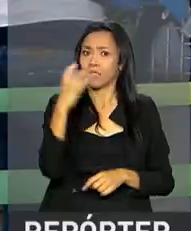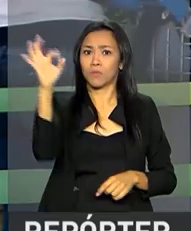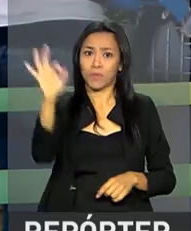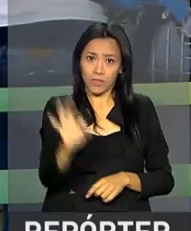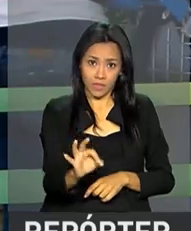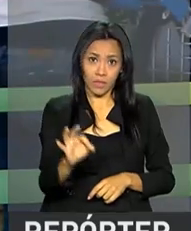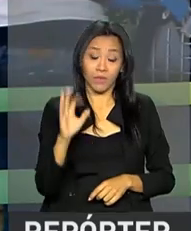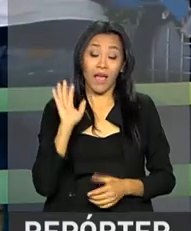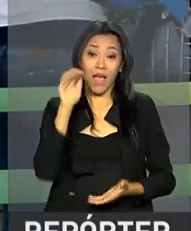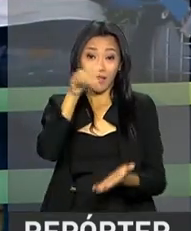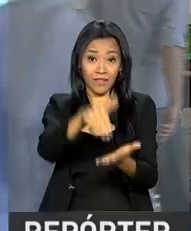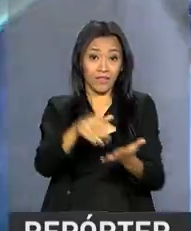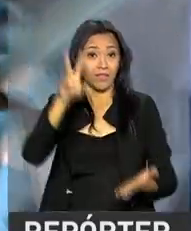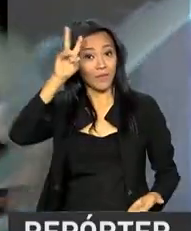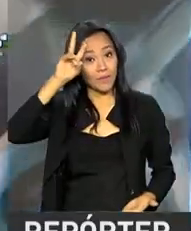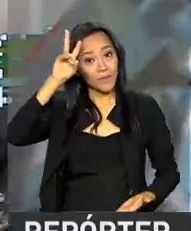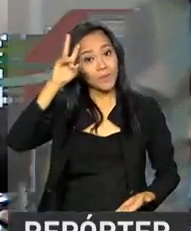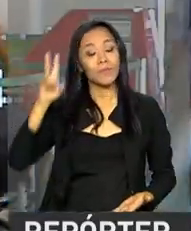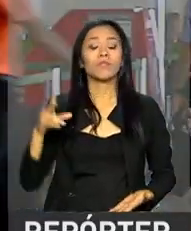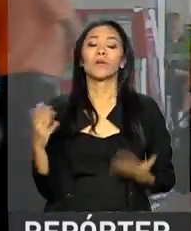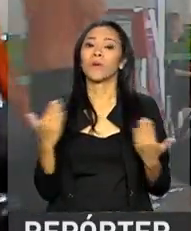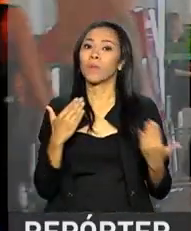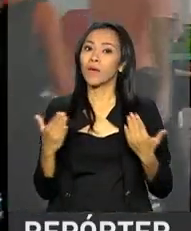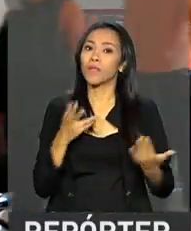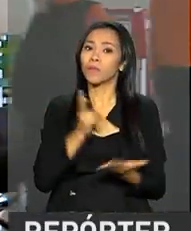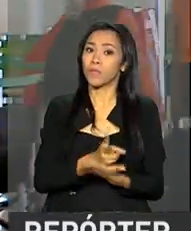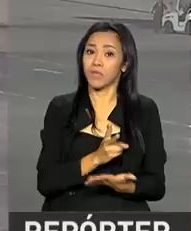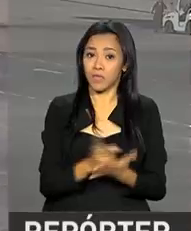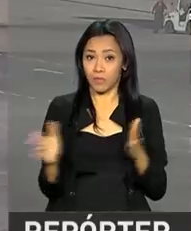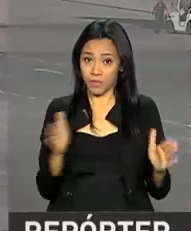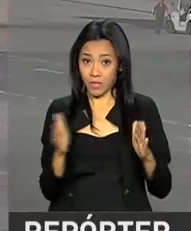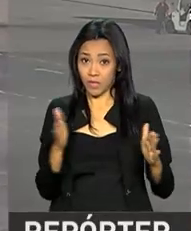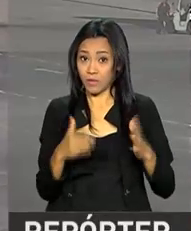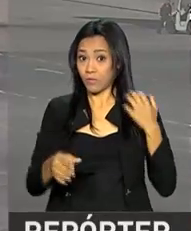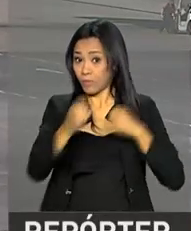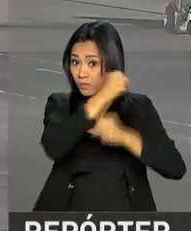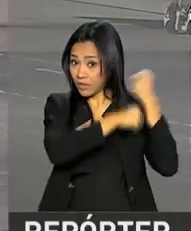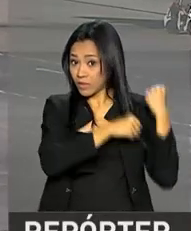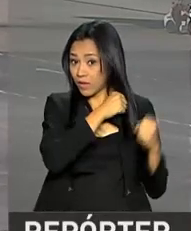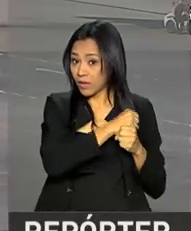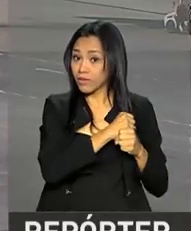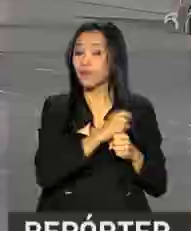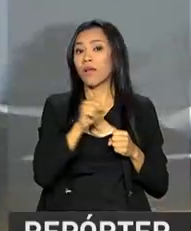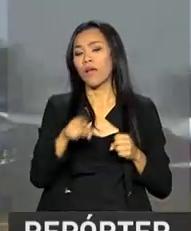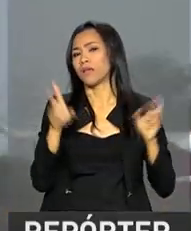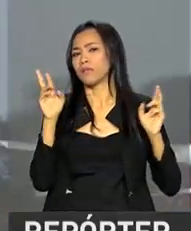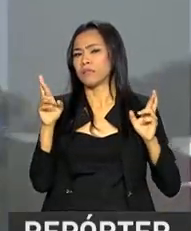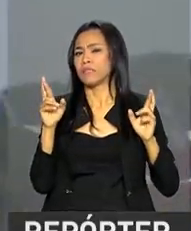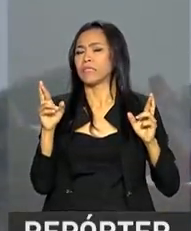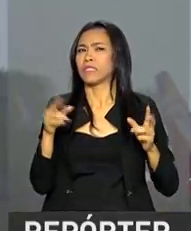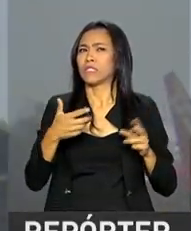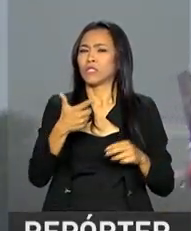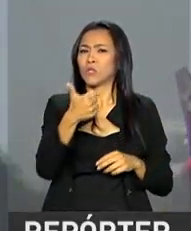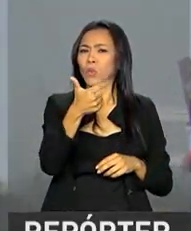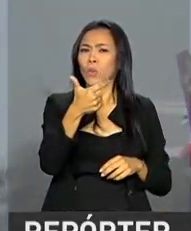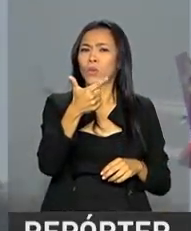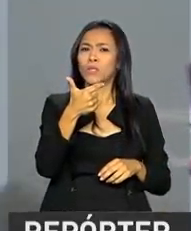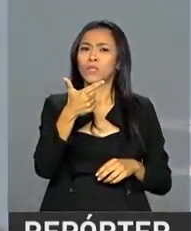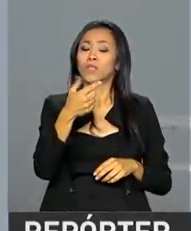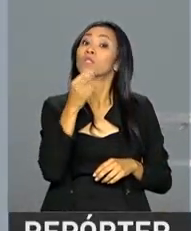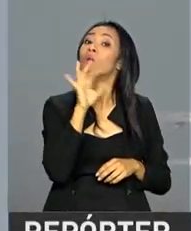até segunda-feira em comparação com o mesmo período do ano passado são esperados cerca de 2 milhões